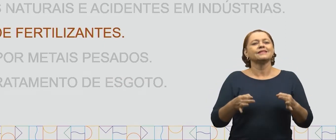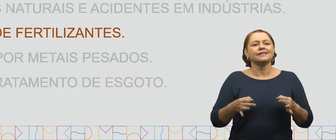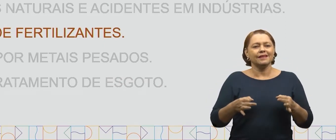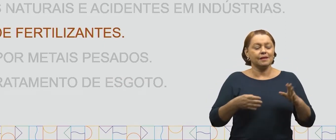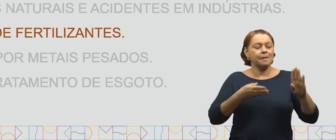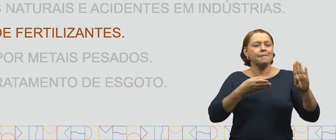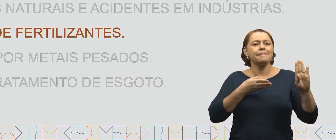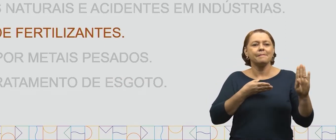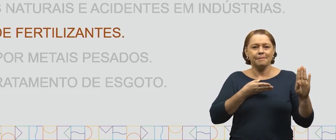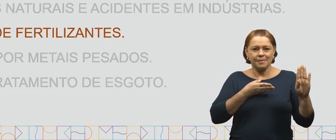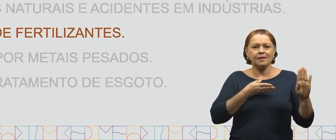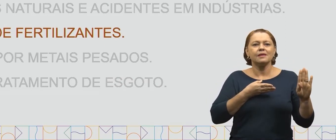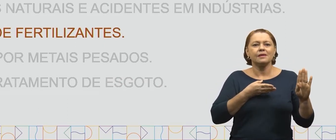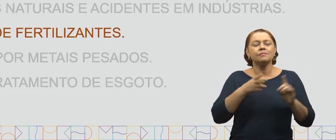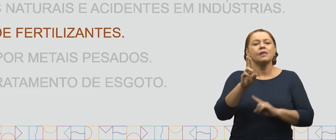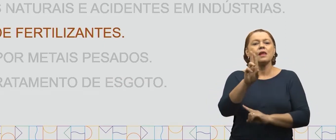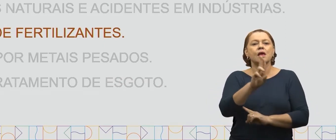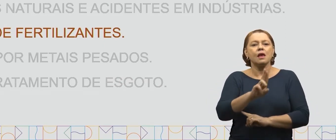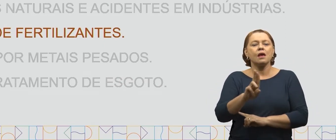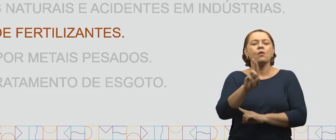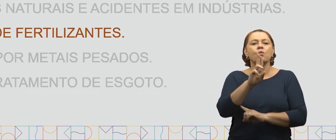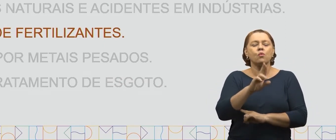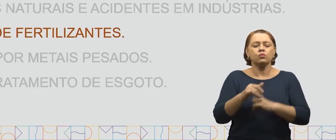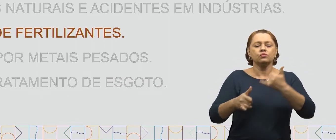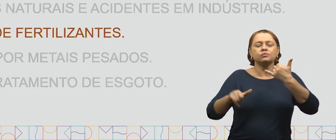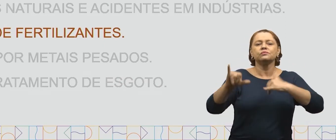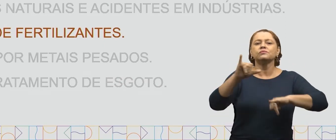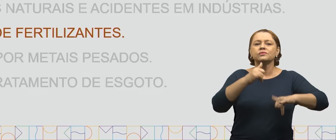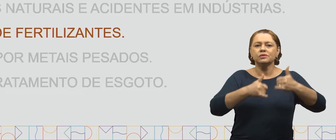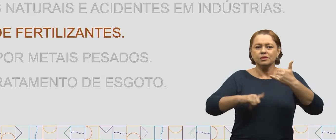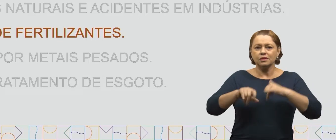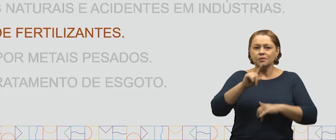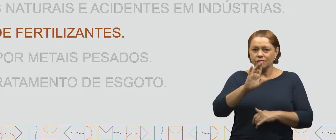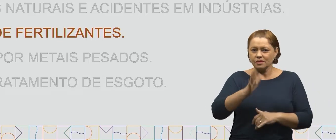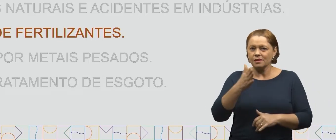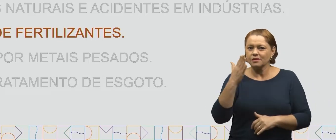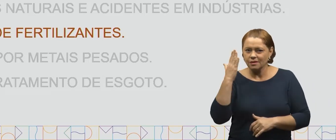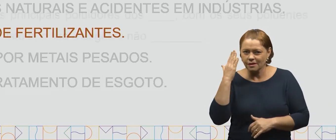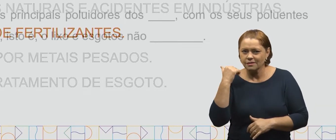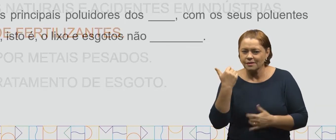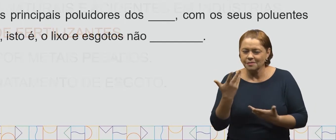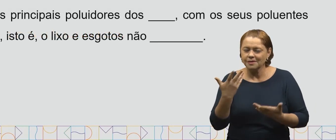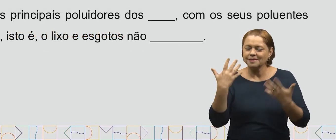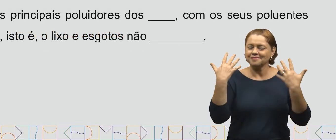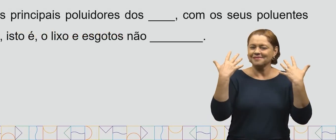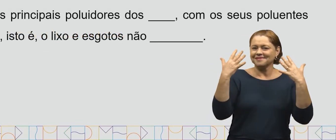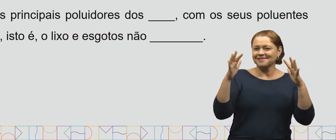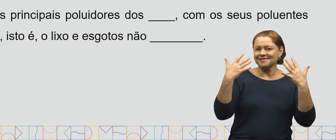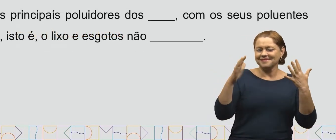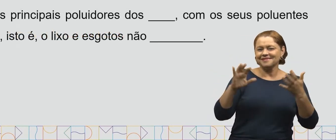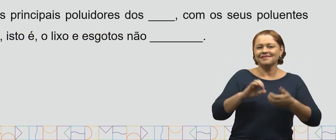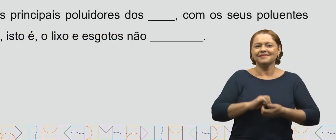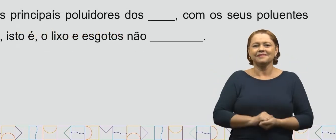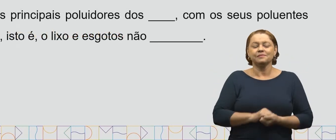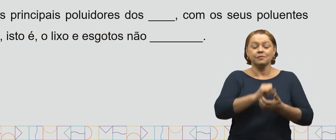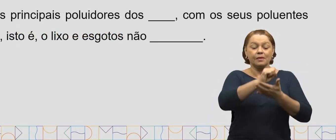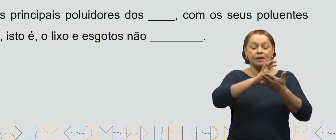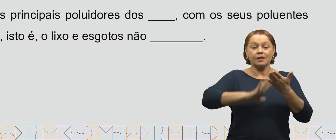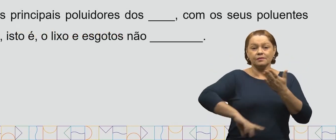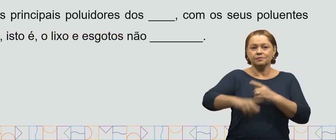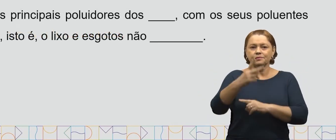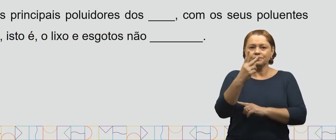Exatamente, letra B, pelo uso de fertilizantes. Você já sabia, parabéns. Vamos para a atividade